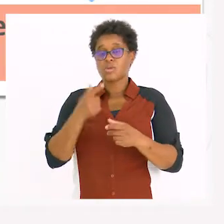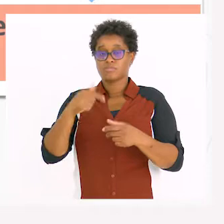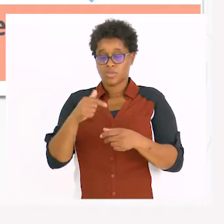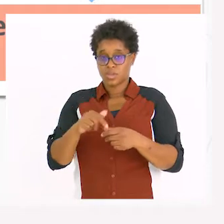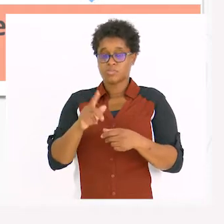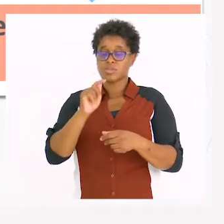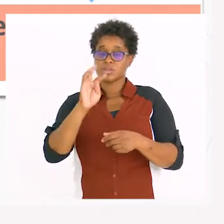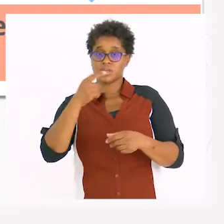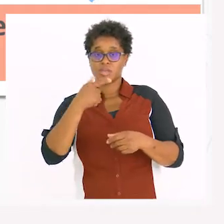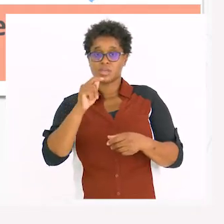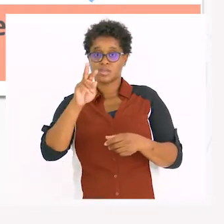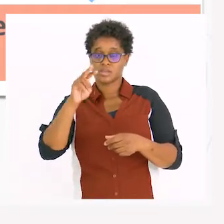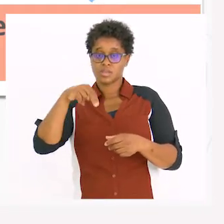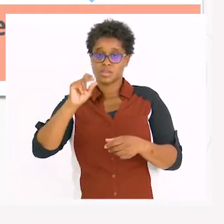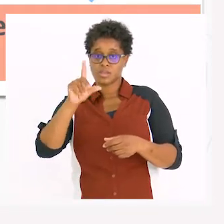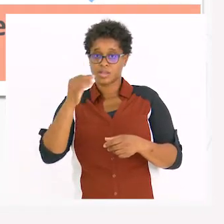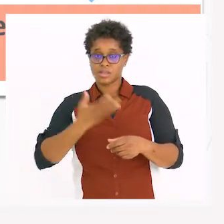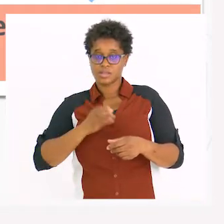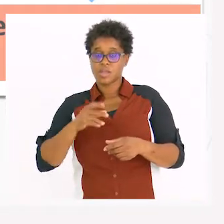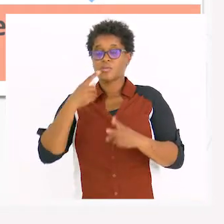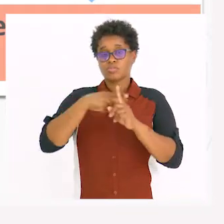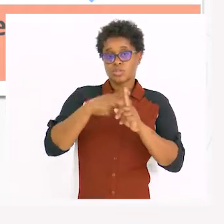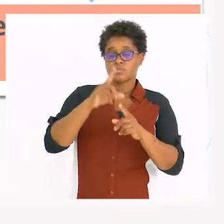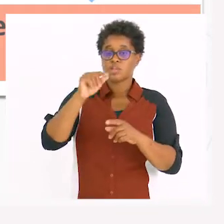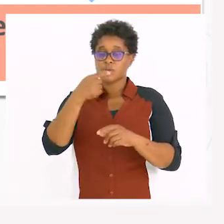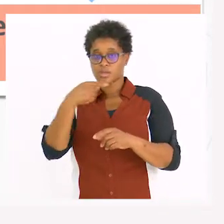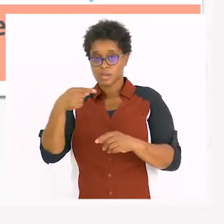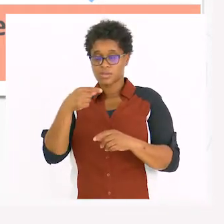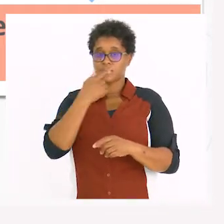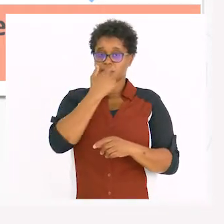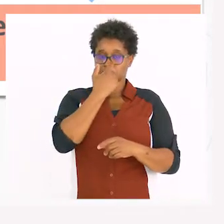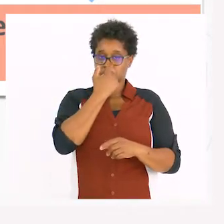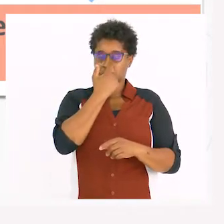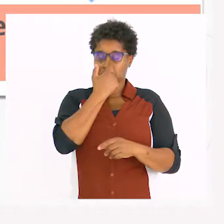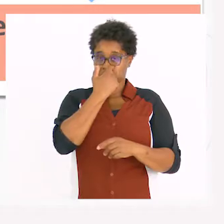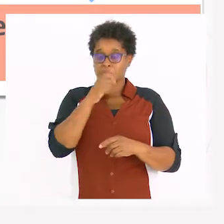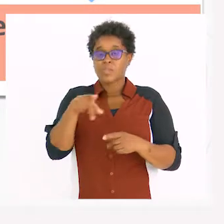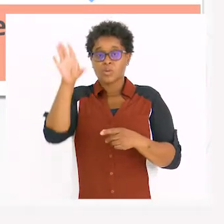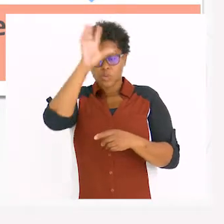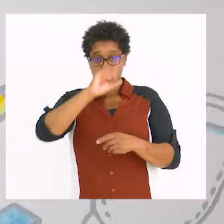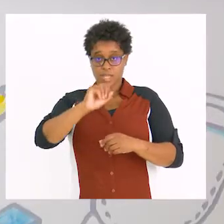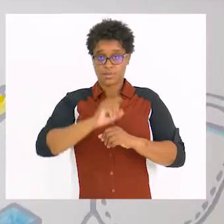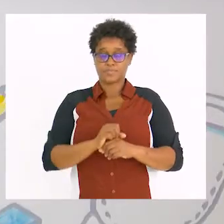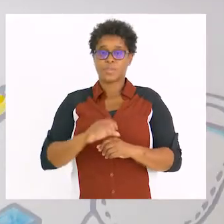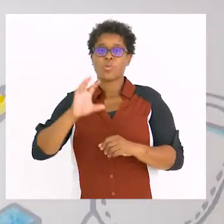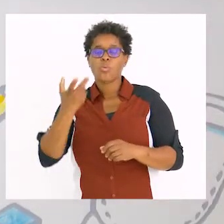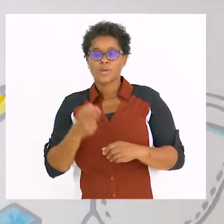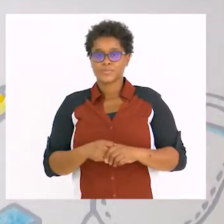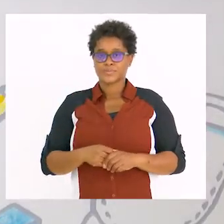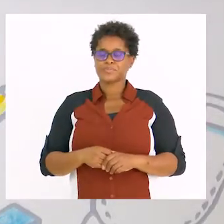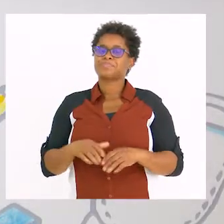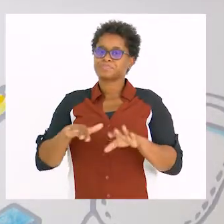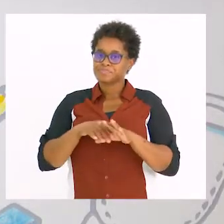as externalidades positivas e as externalidades negativas. O Estado, ao intervir